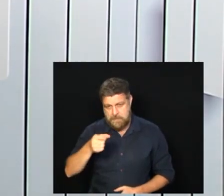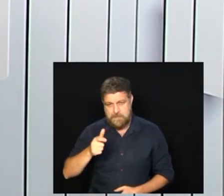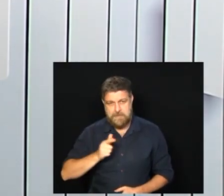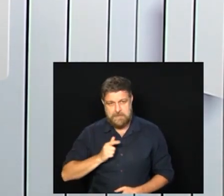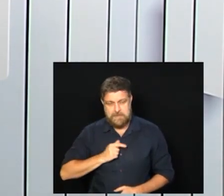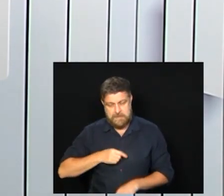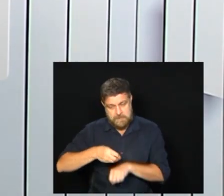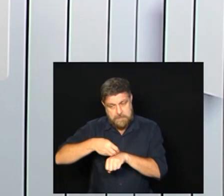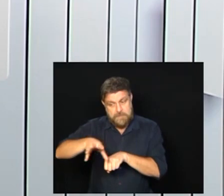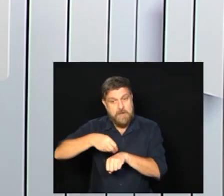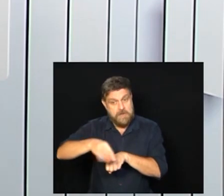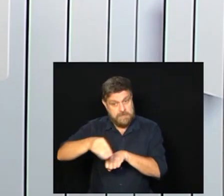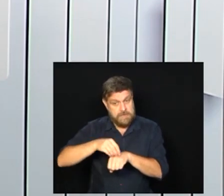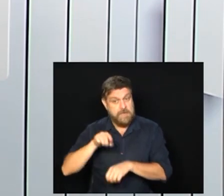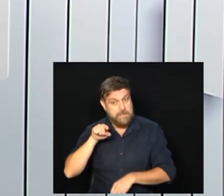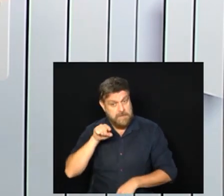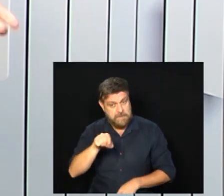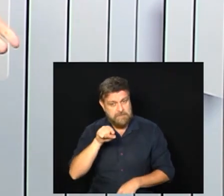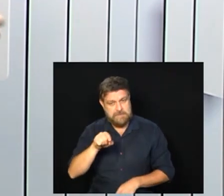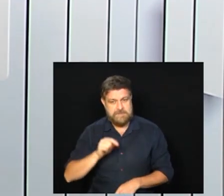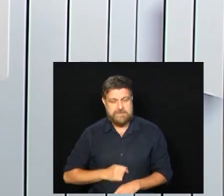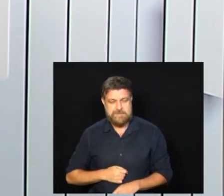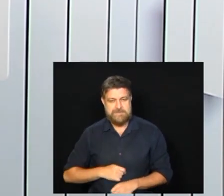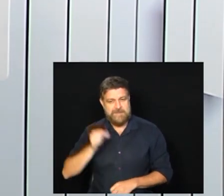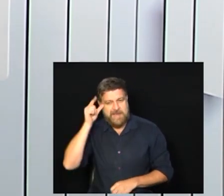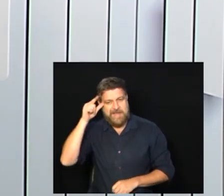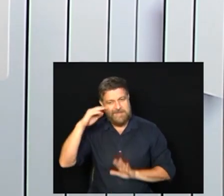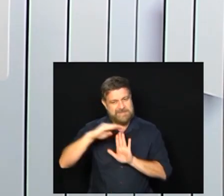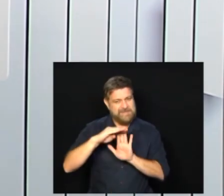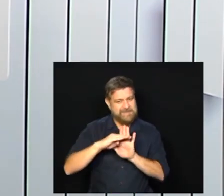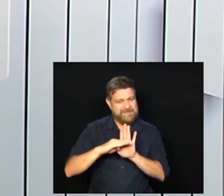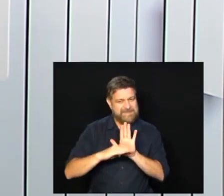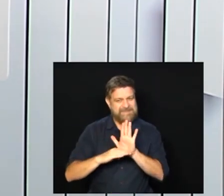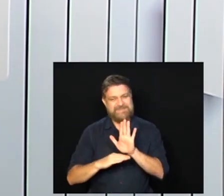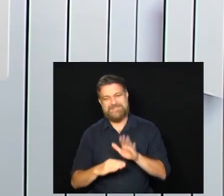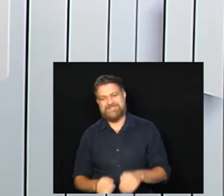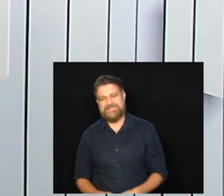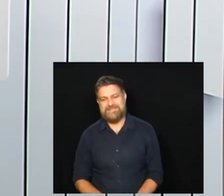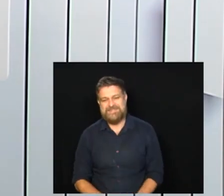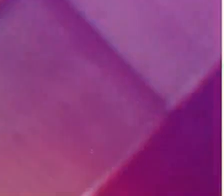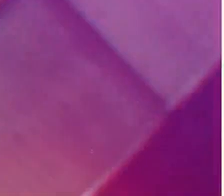com muitas dicas para você. É a Agenda Cultural na sua tela.